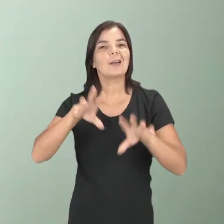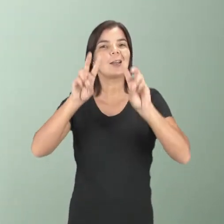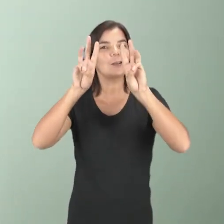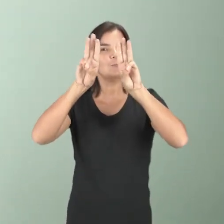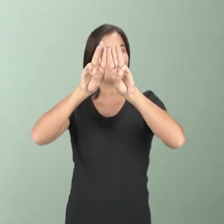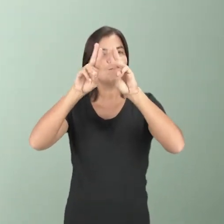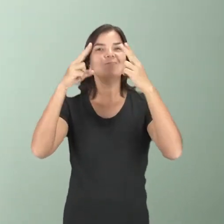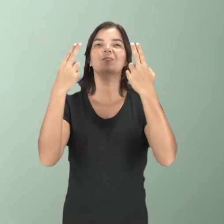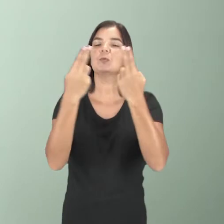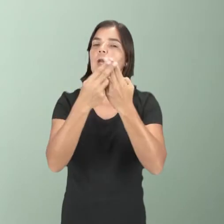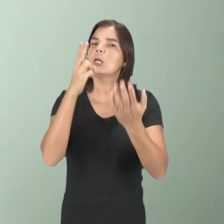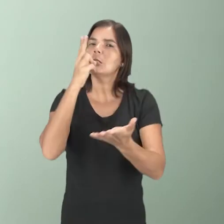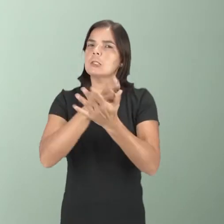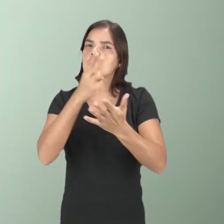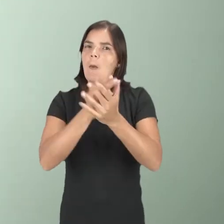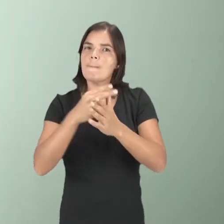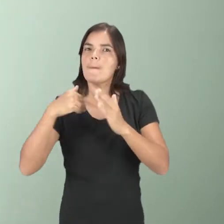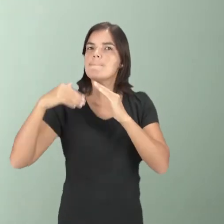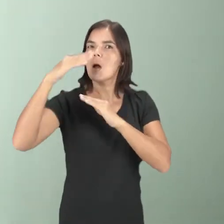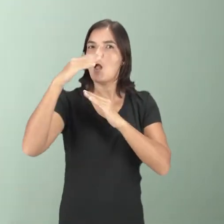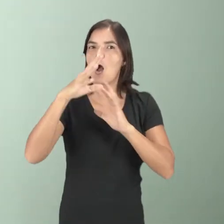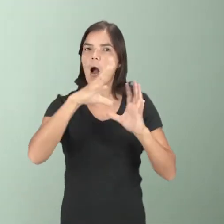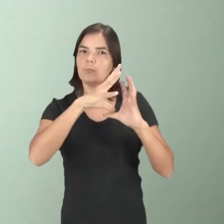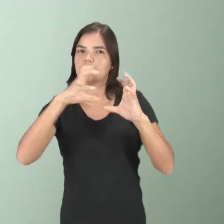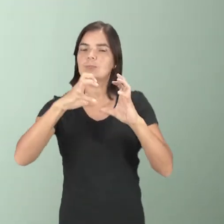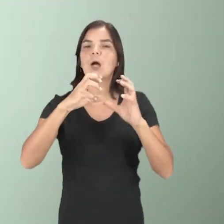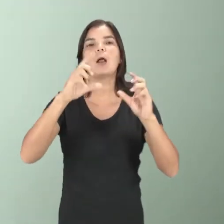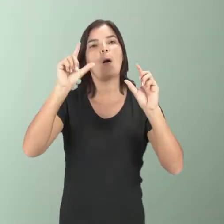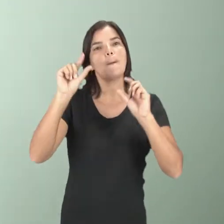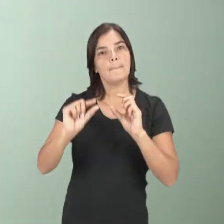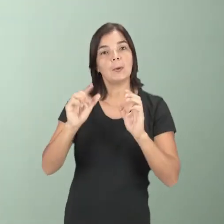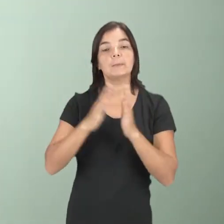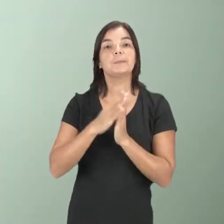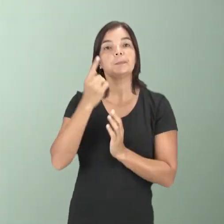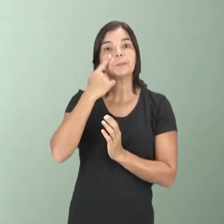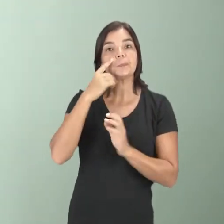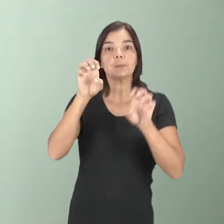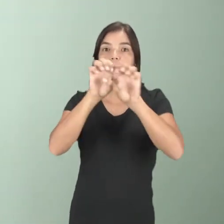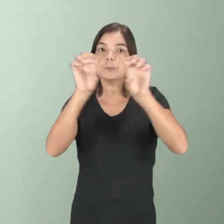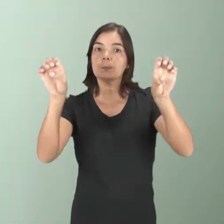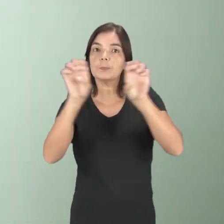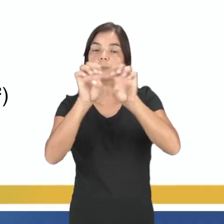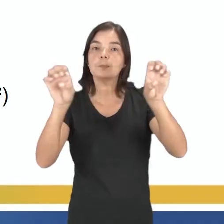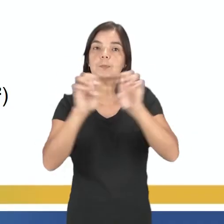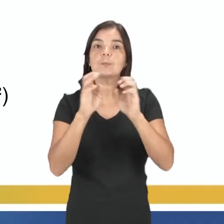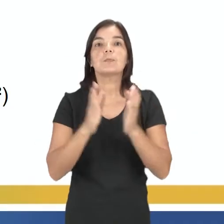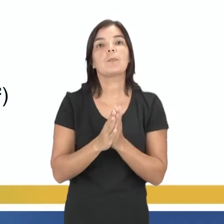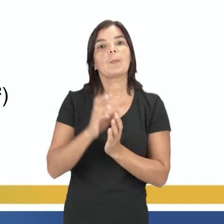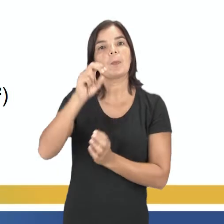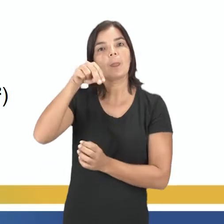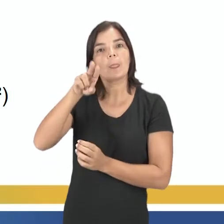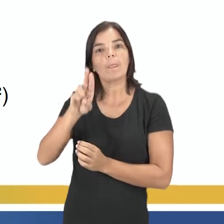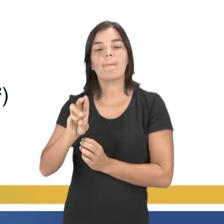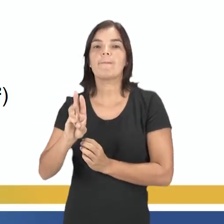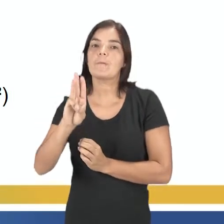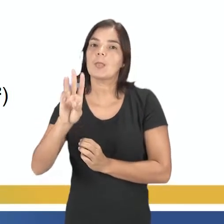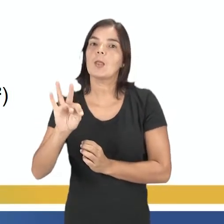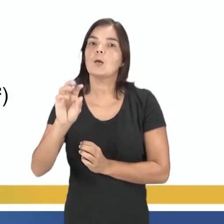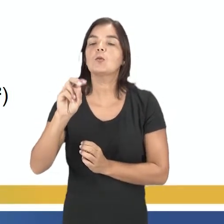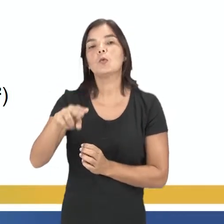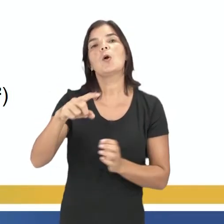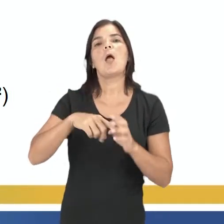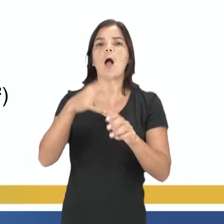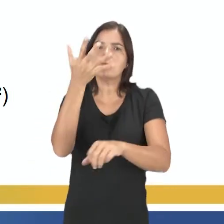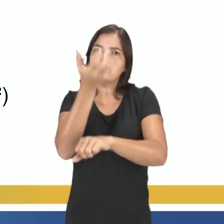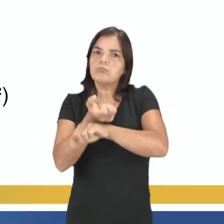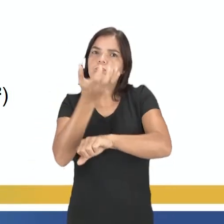maior sempre atrai a massa menor. Então, fazendo a interpretação da equação, nós vamos ter que Newton vai dizer que essa força